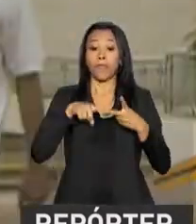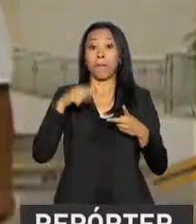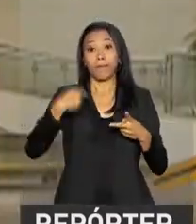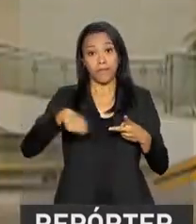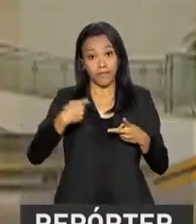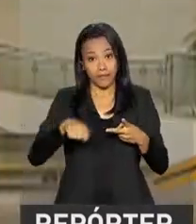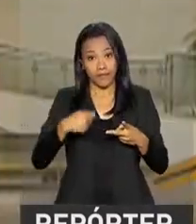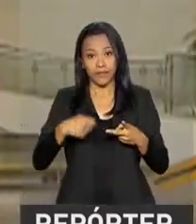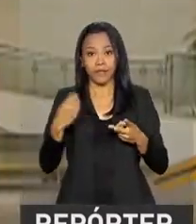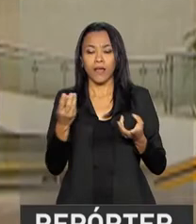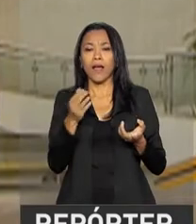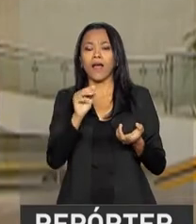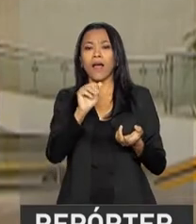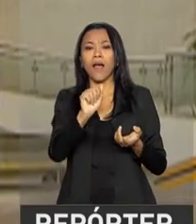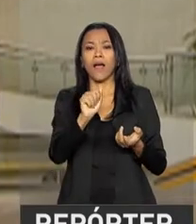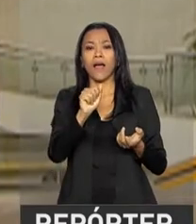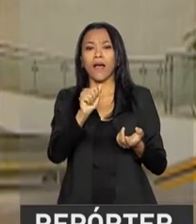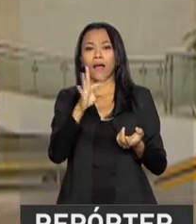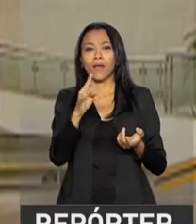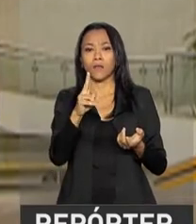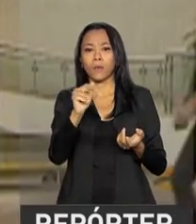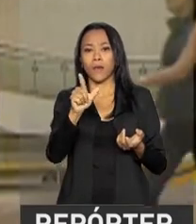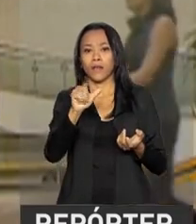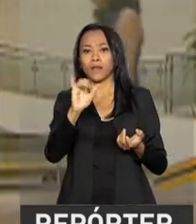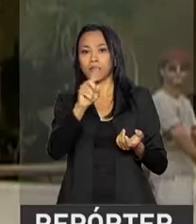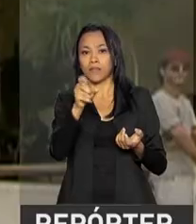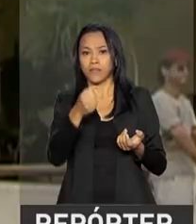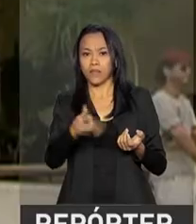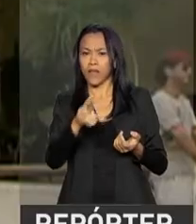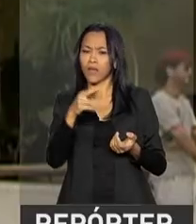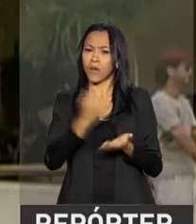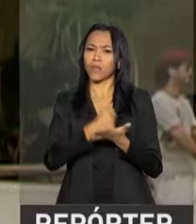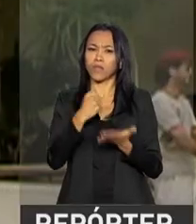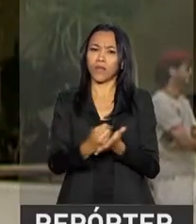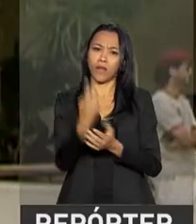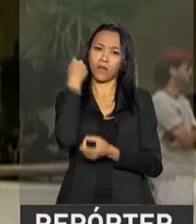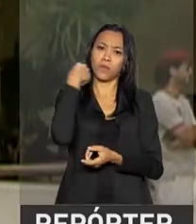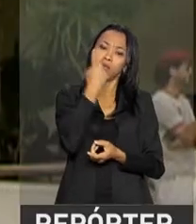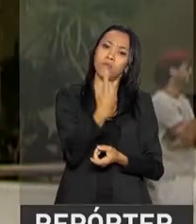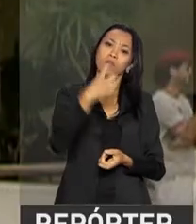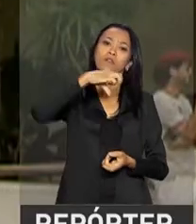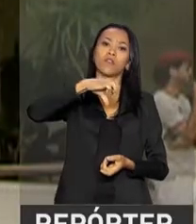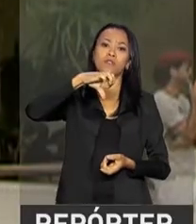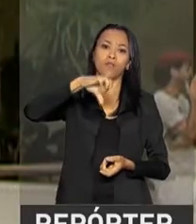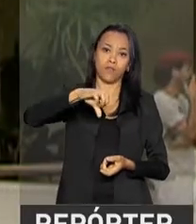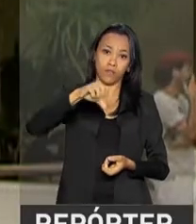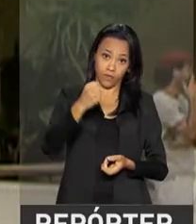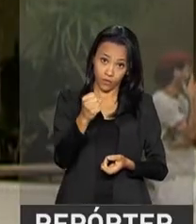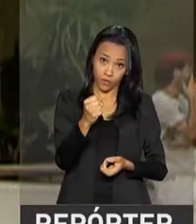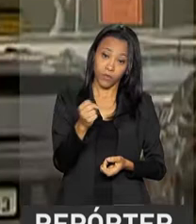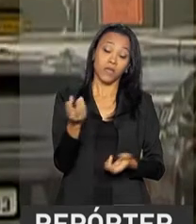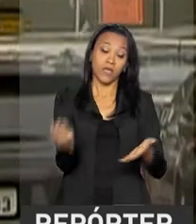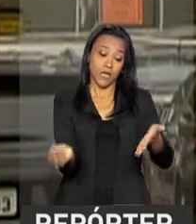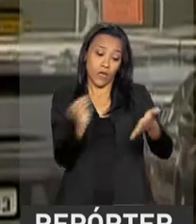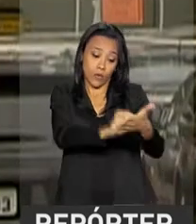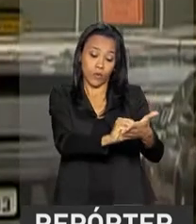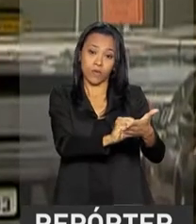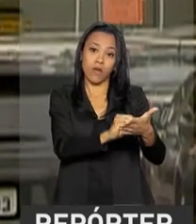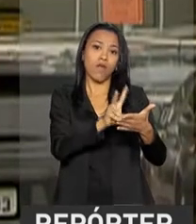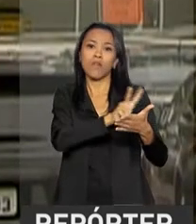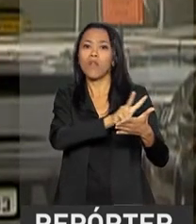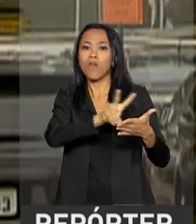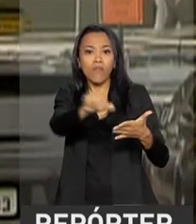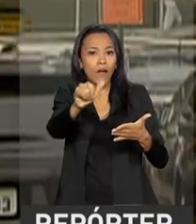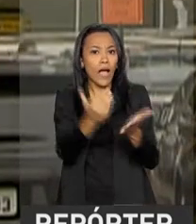para todos os planos contratados a partir de 1998 de imediato a inclusão não vai impactar